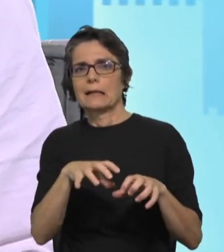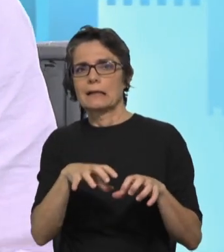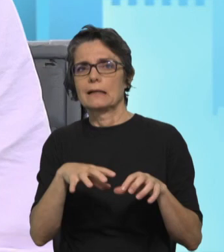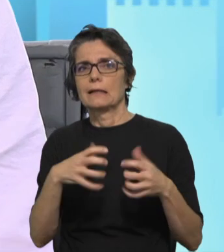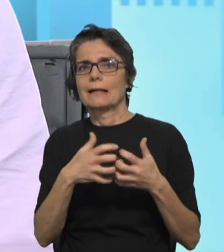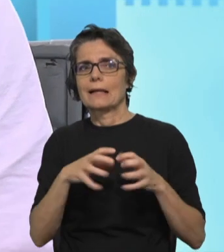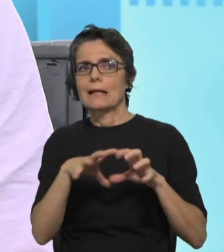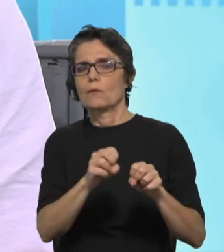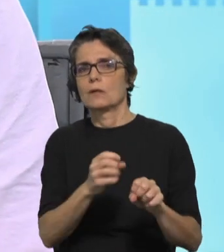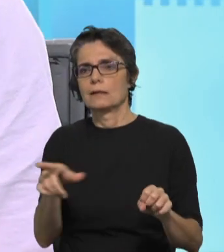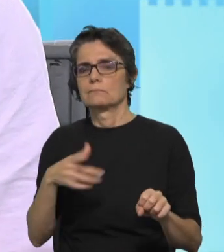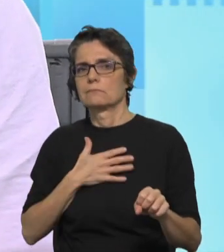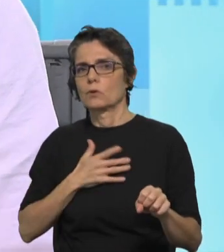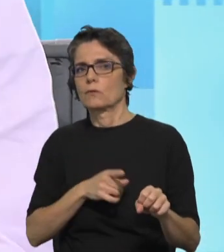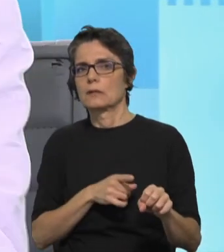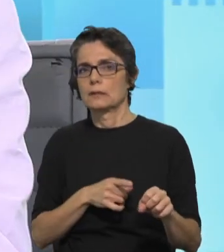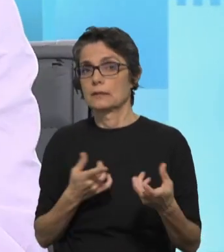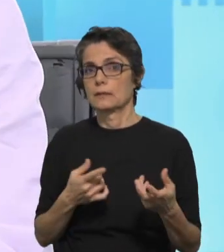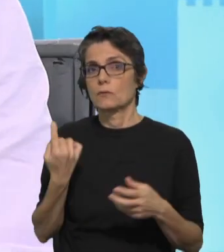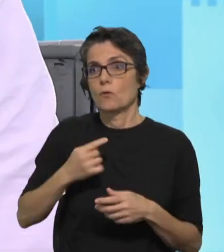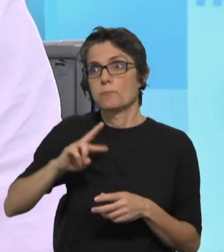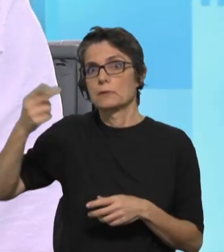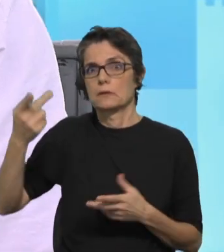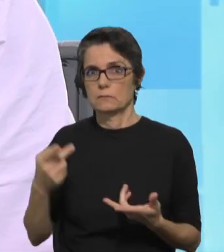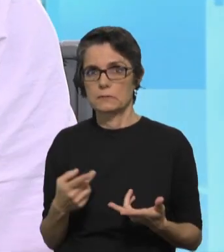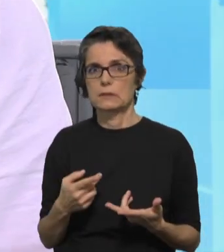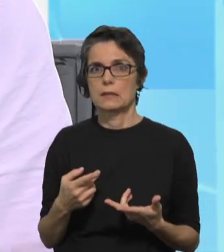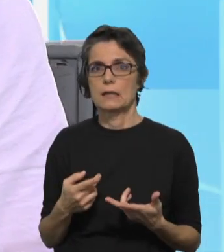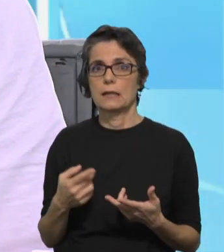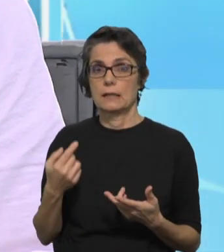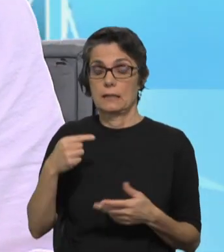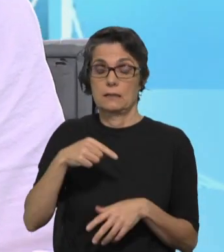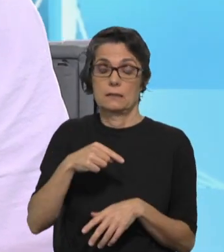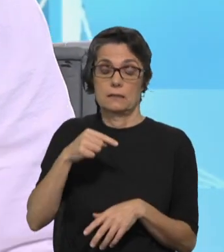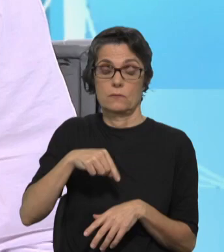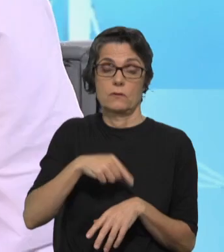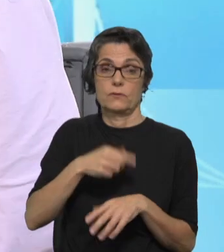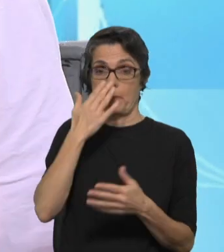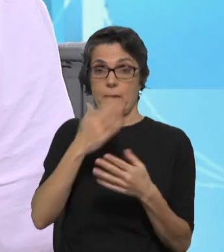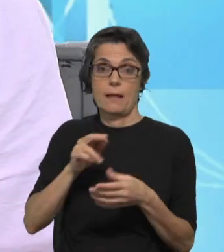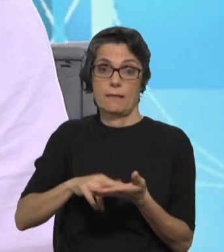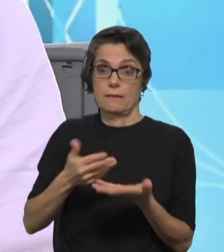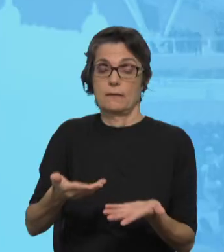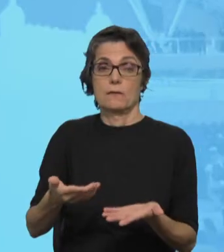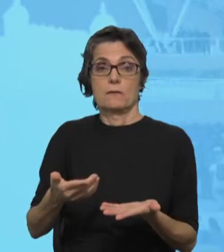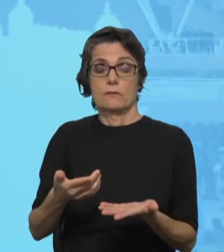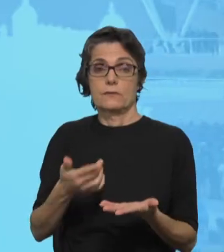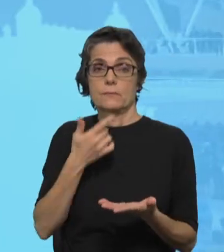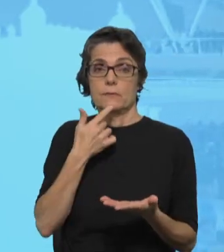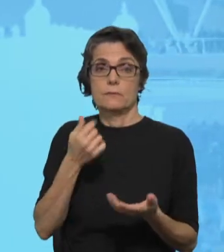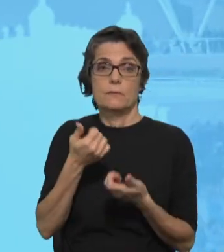internacional, geopolítico bastante tenso, temos visto nos últimos tempos o que é que tem acontecido, que também nos faz compreender melhor o que é que as pessoas viviam naquela altura, não é?